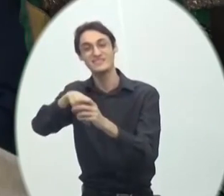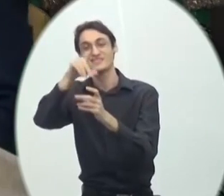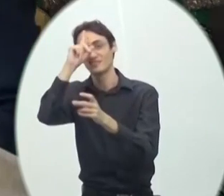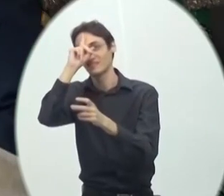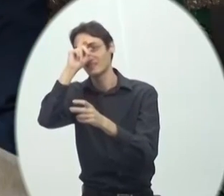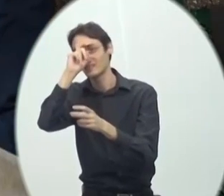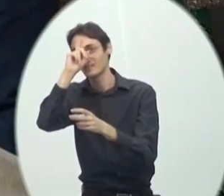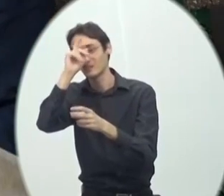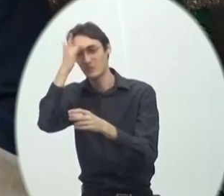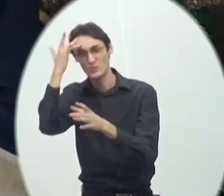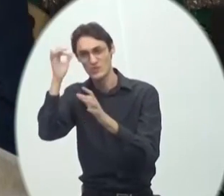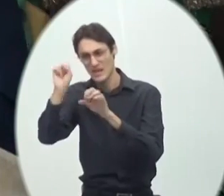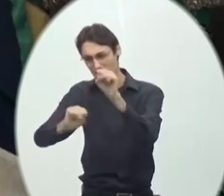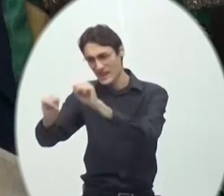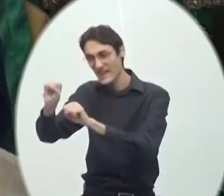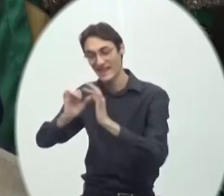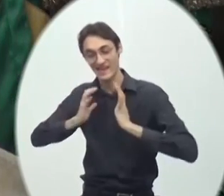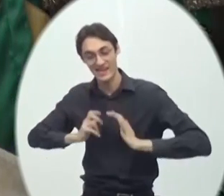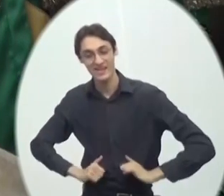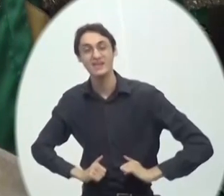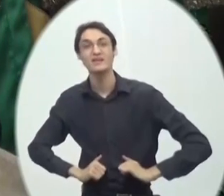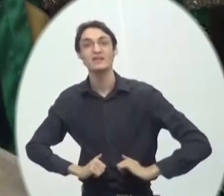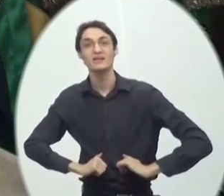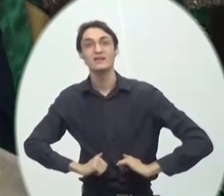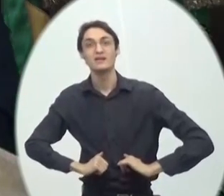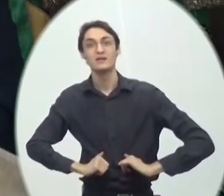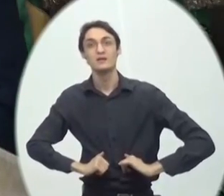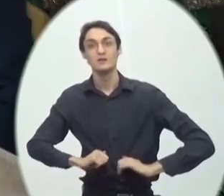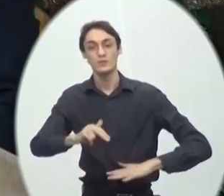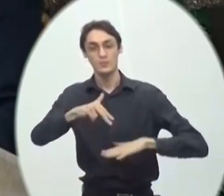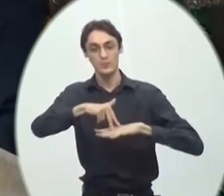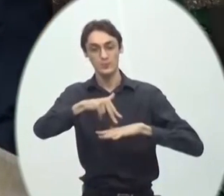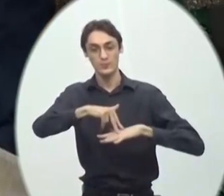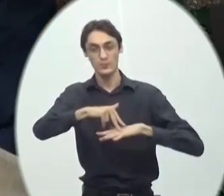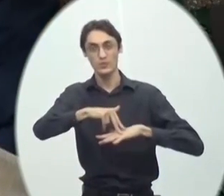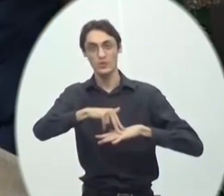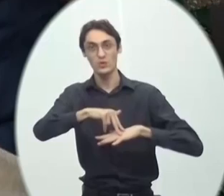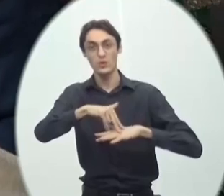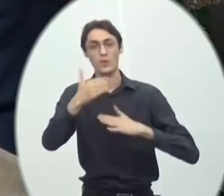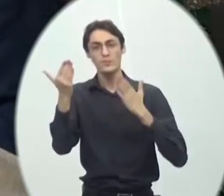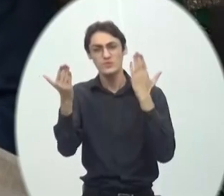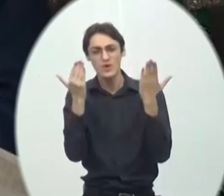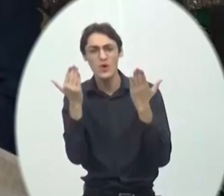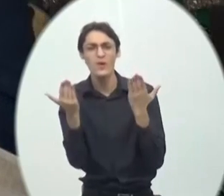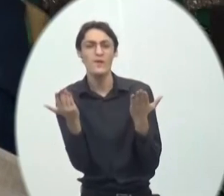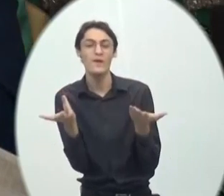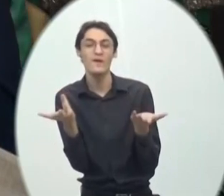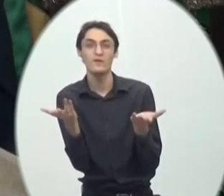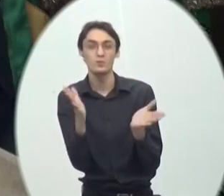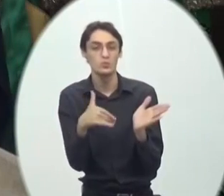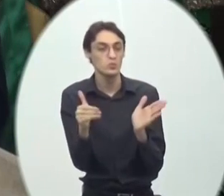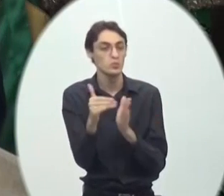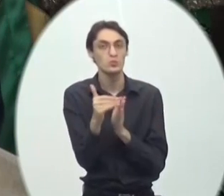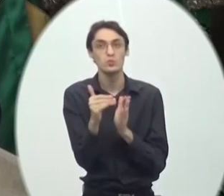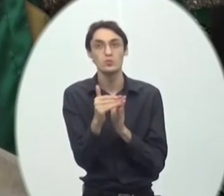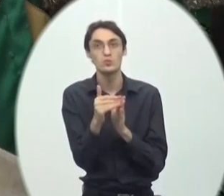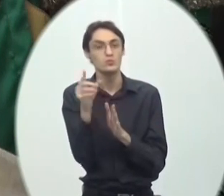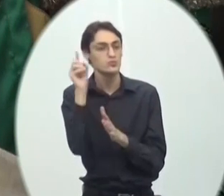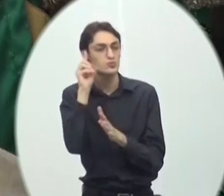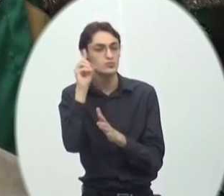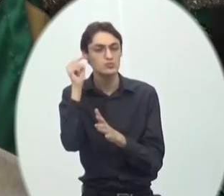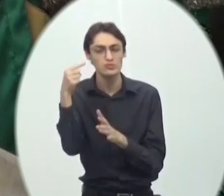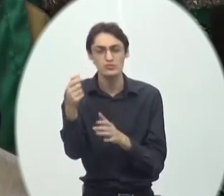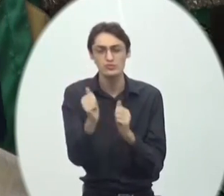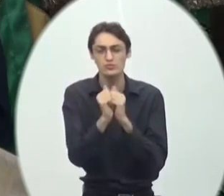aos higienizadores, o pessoal da portaria, enfim, os psicólogos que diuturnamente estiveram